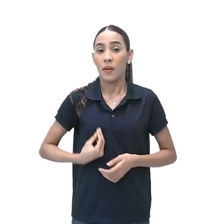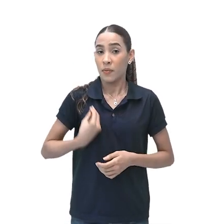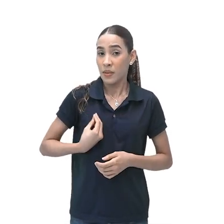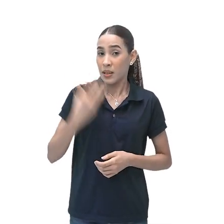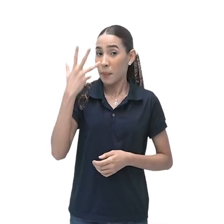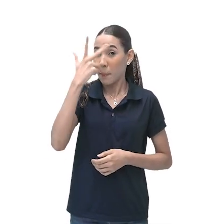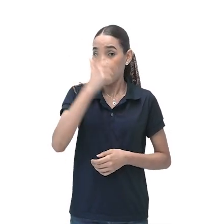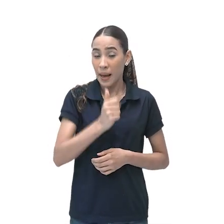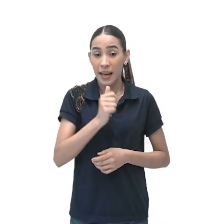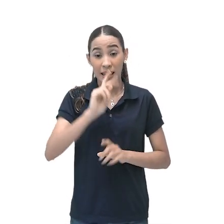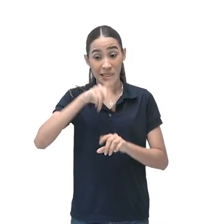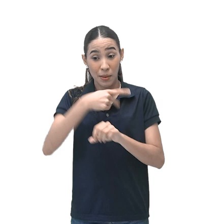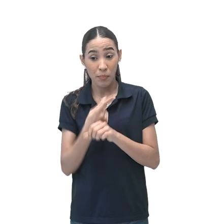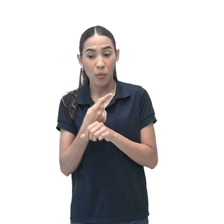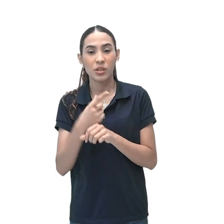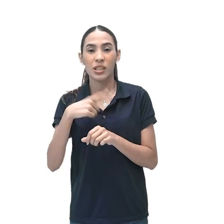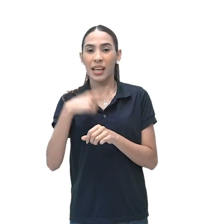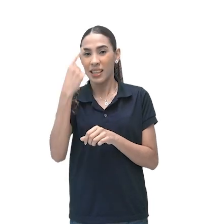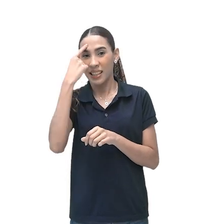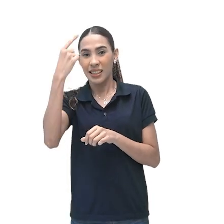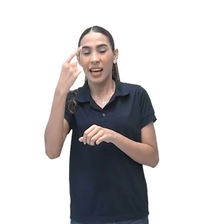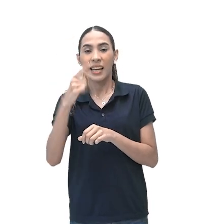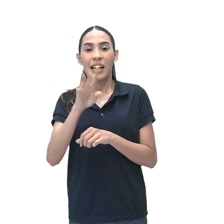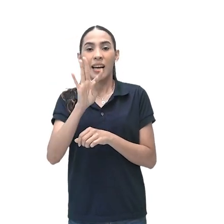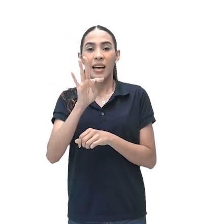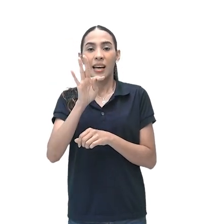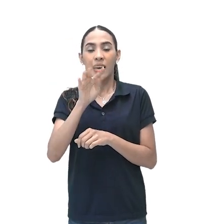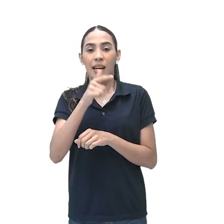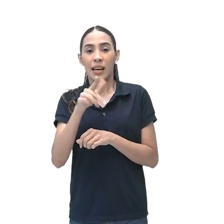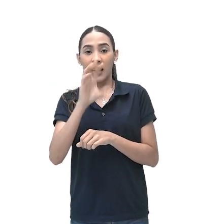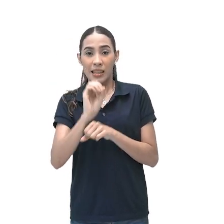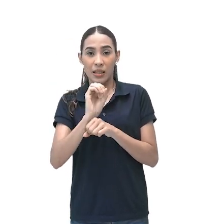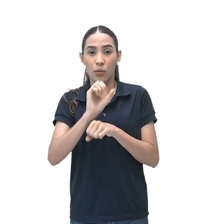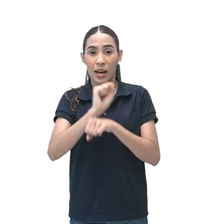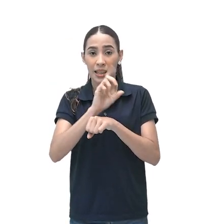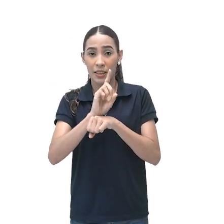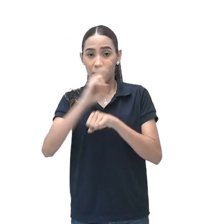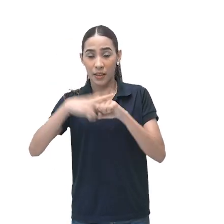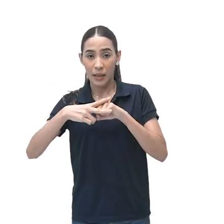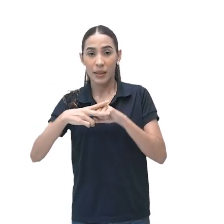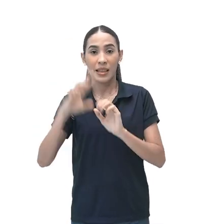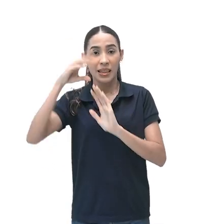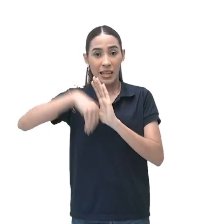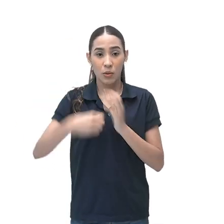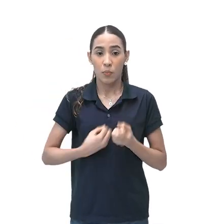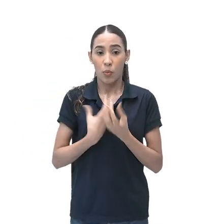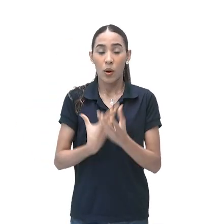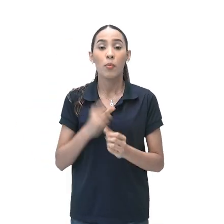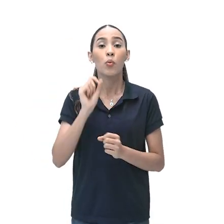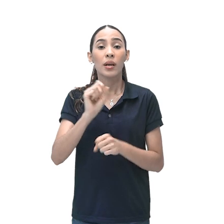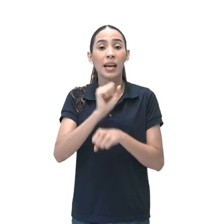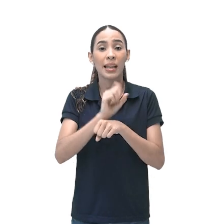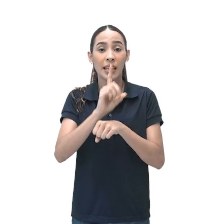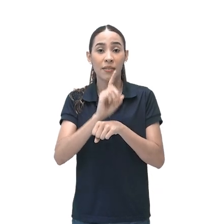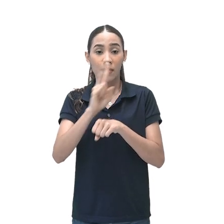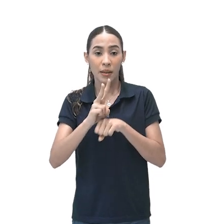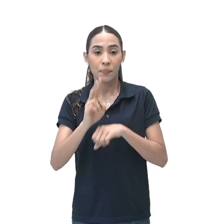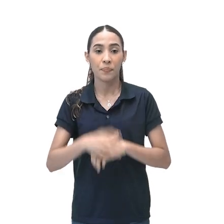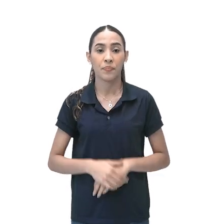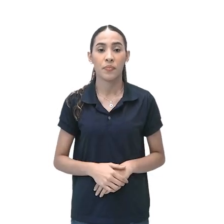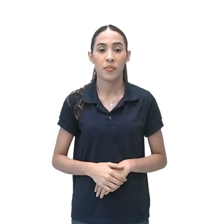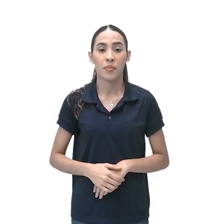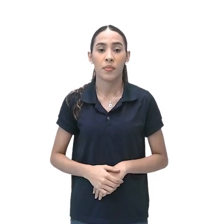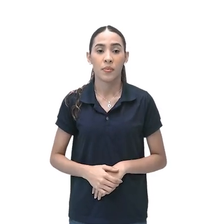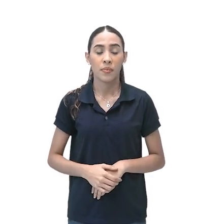e essa ideia foi intensificada pelo advérbio tão dentro do poema, ok? Então, o que é um advérbio? Colocando aqui para vocês,